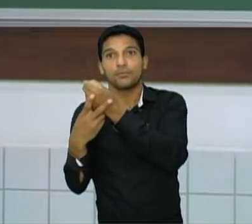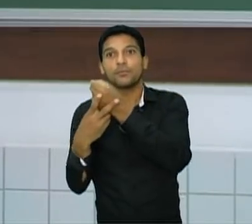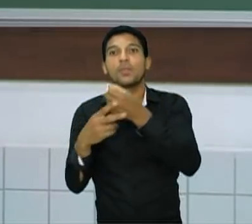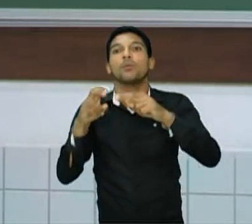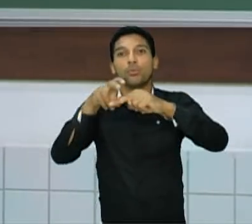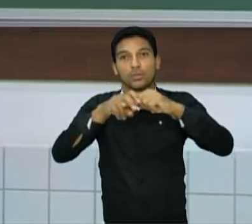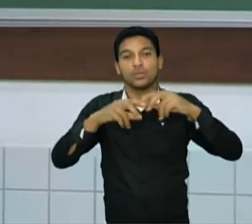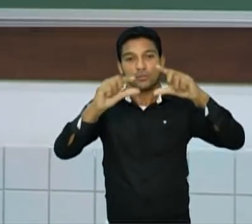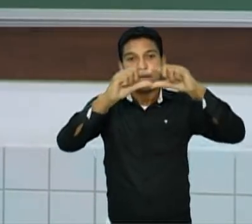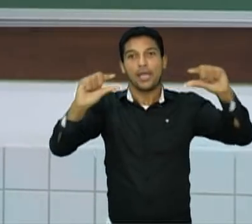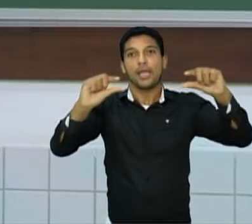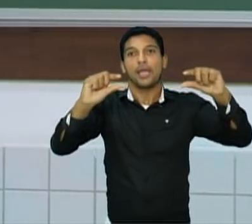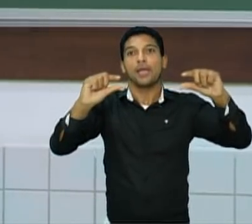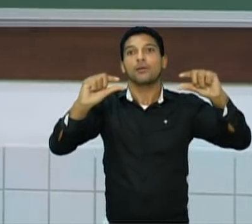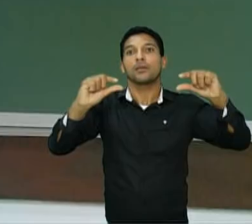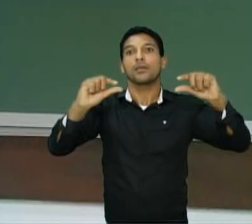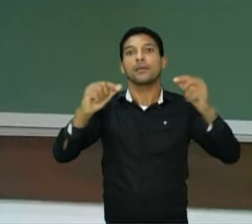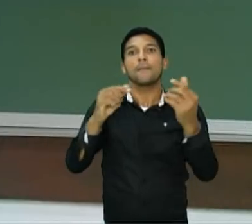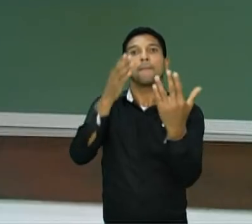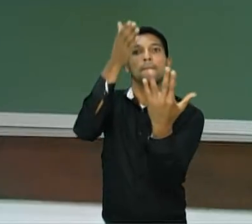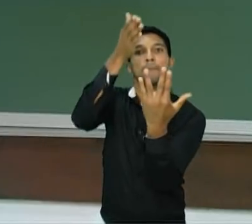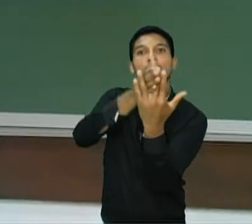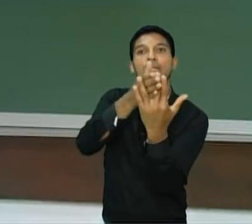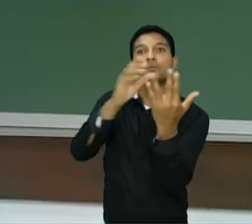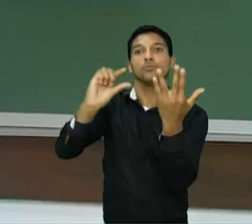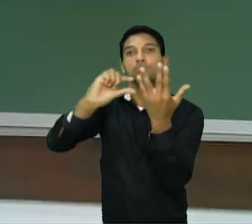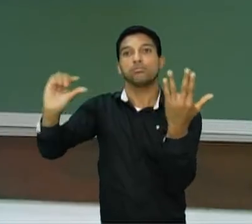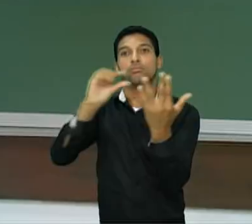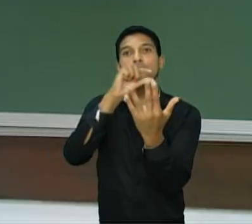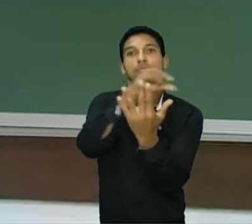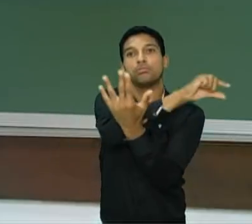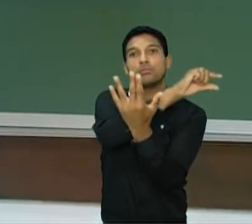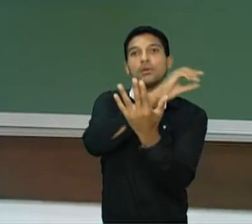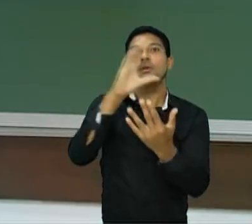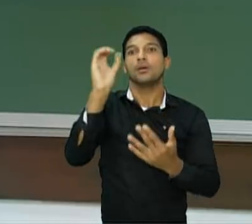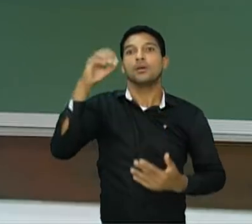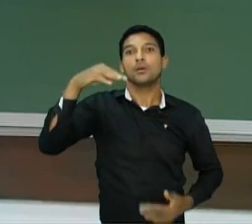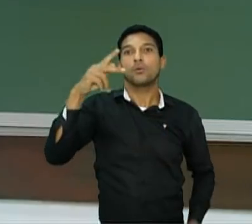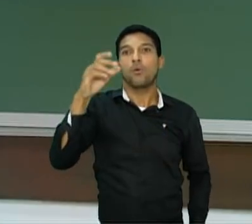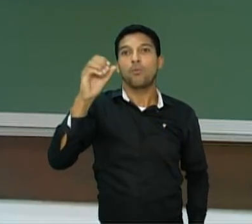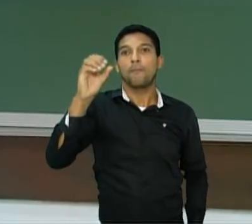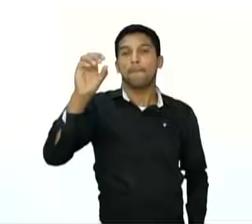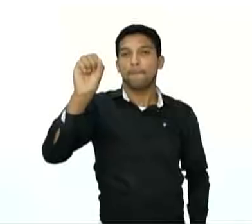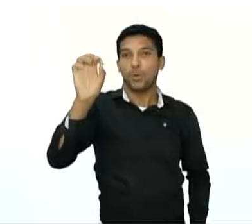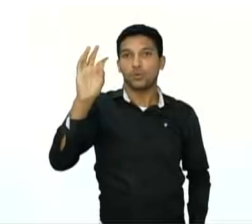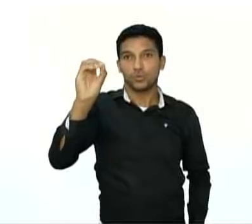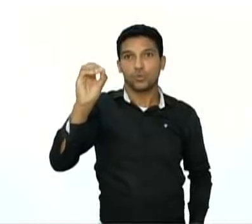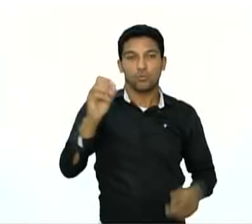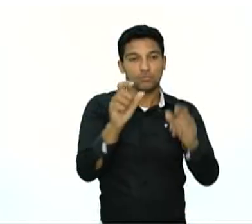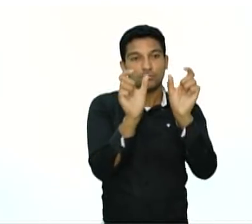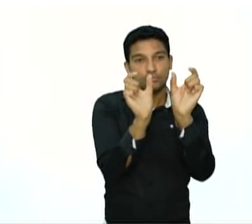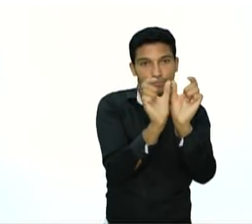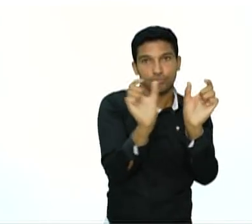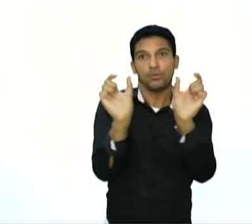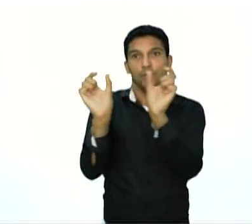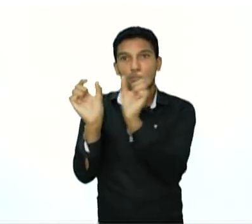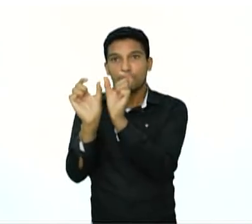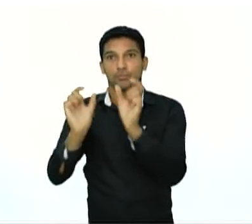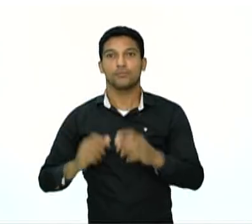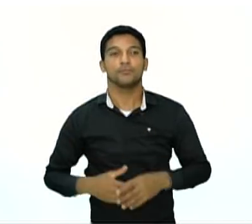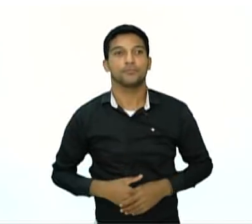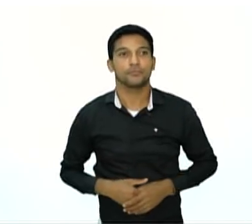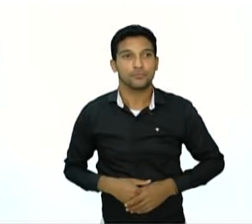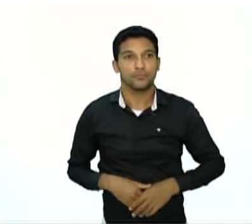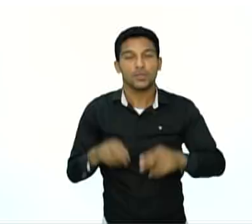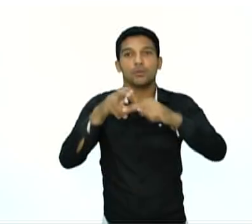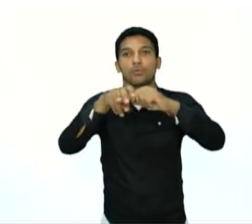trata de um período composto, ok? Nós já estamos falando há algum tempo do período composto. Nesse caso, nós